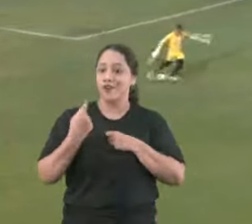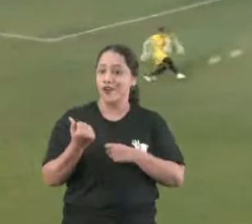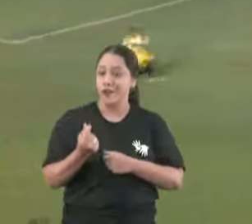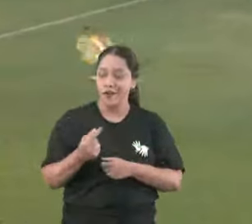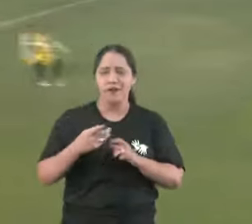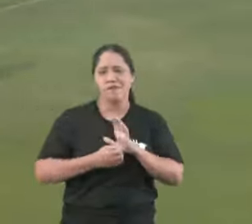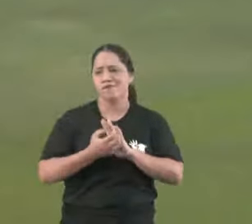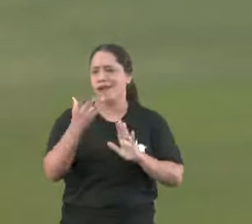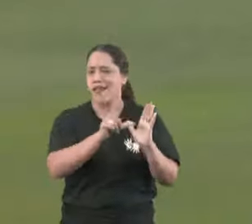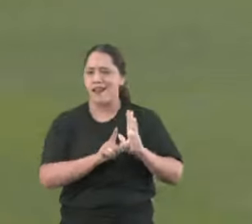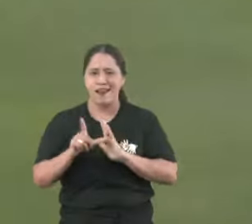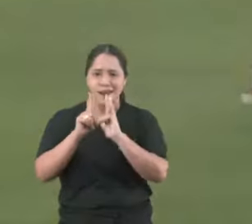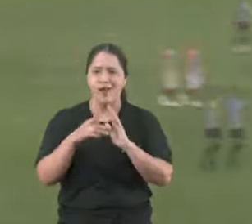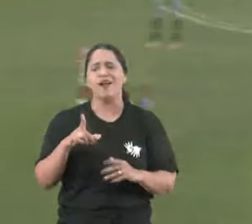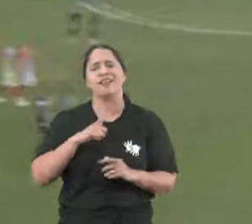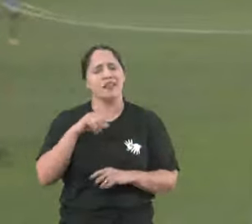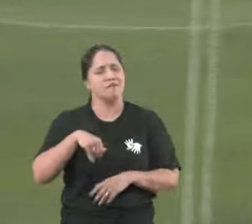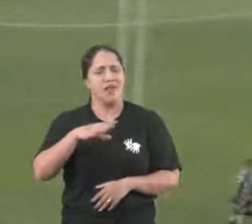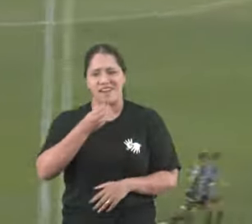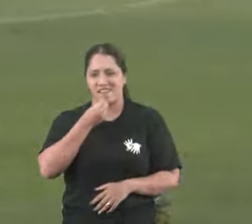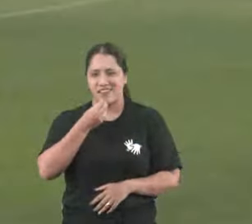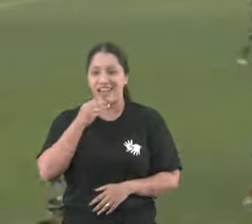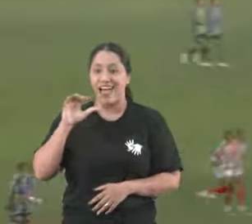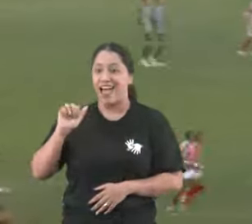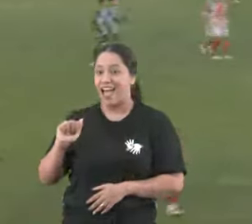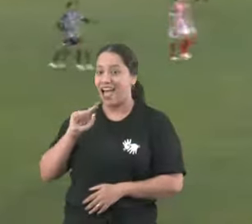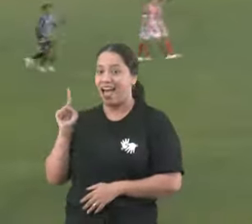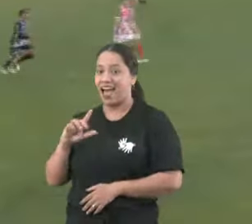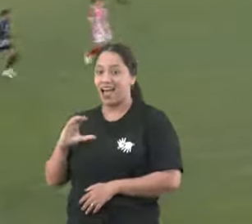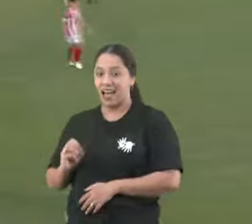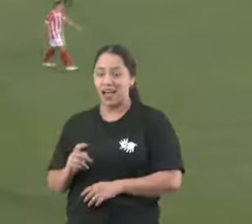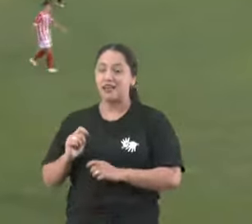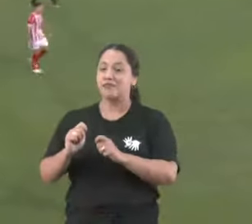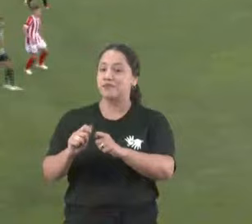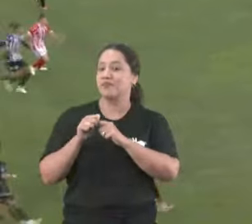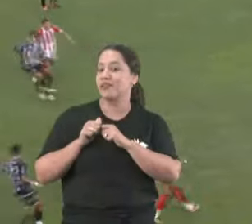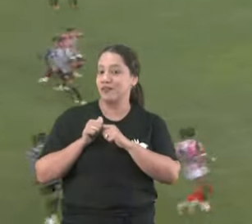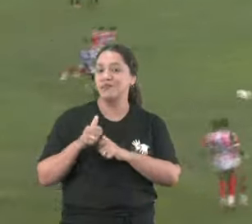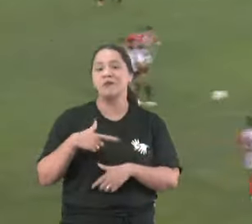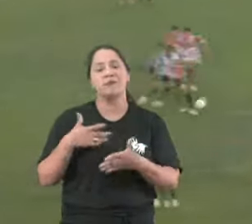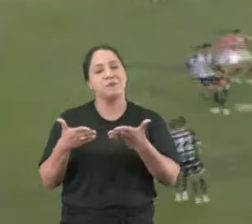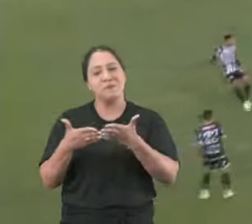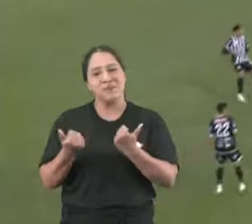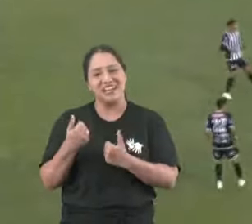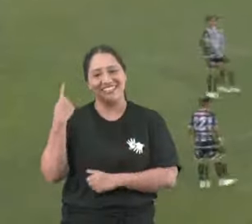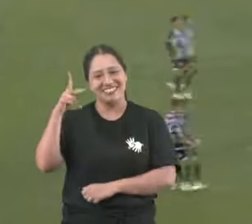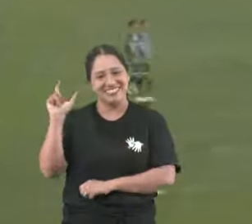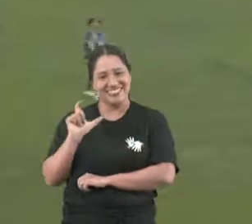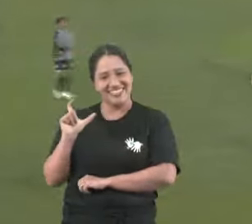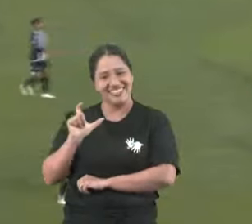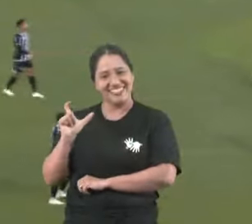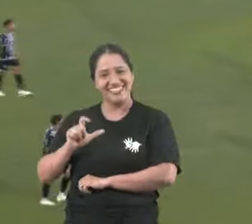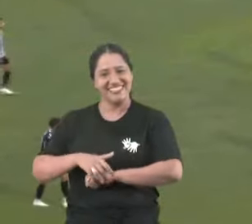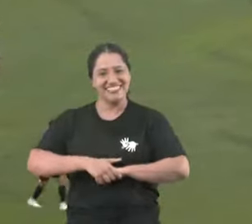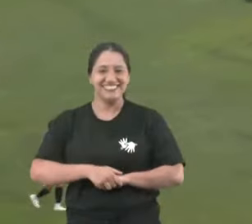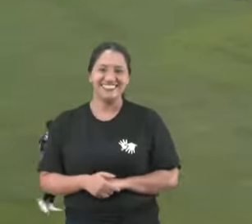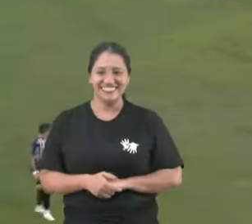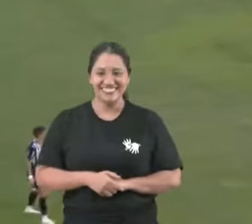estabelecimentos e muito mais vantagens. Acesse asobenefícios.com.br e peça já o seu.